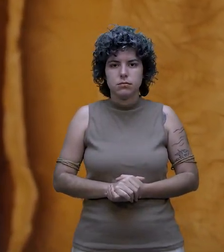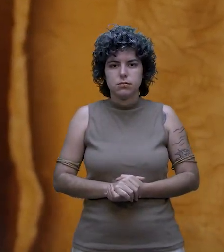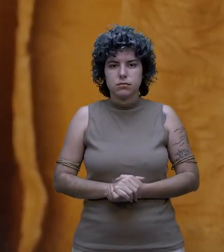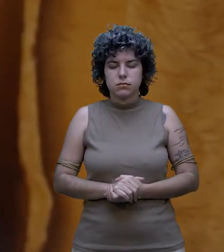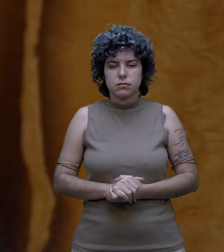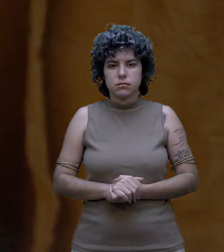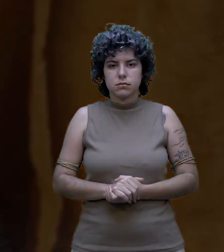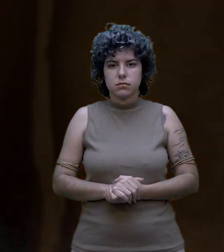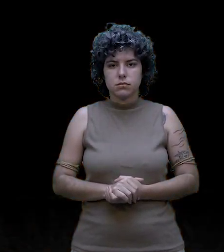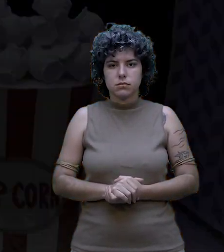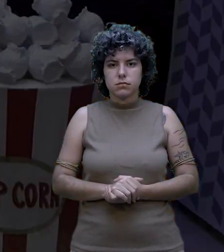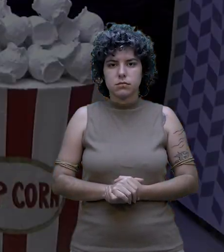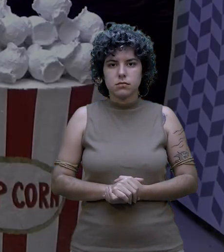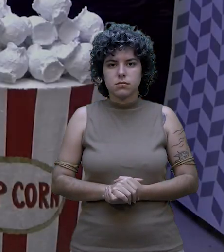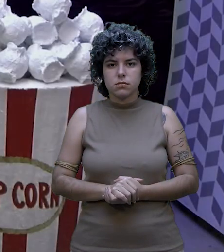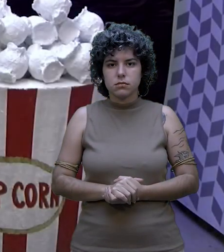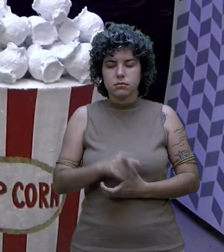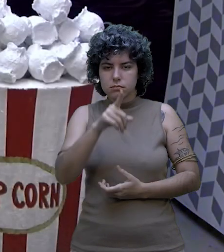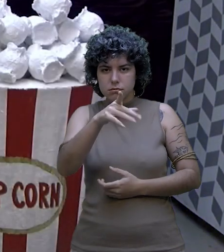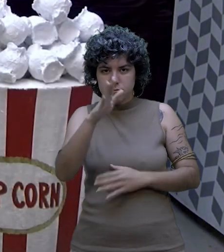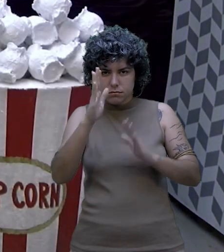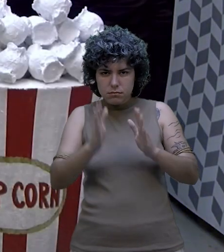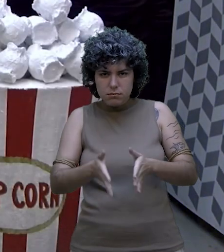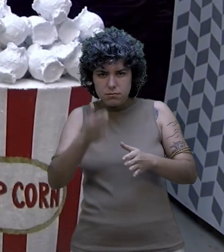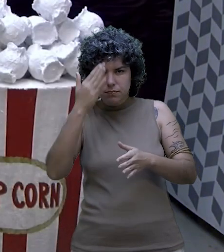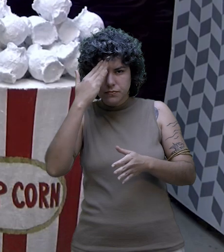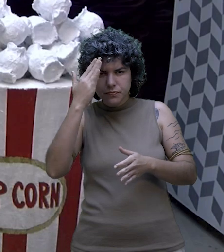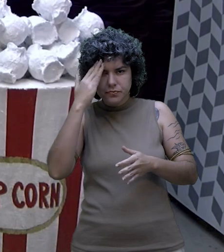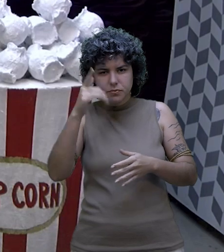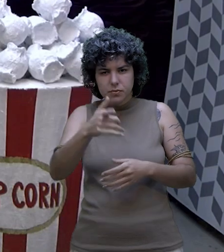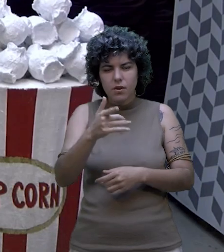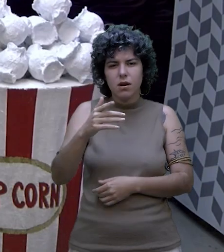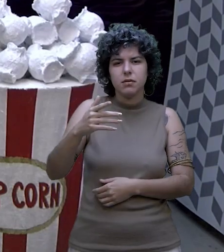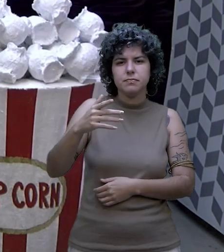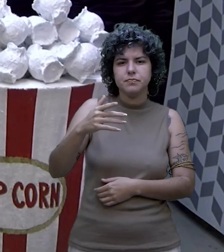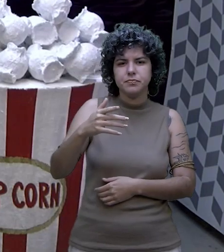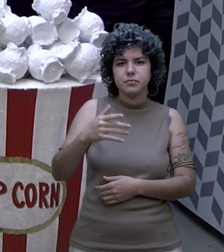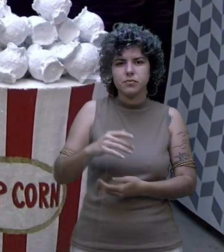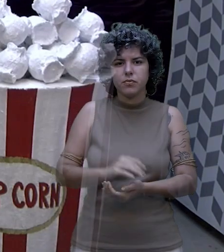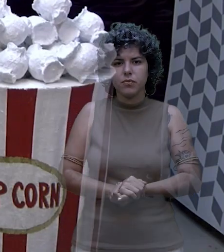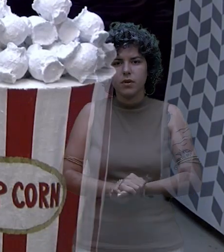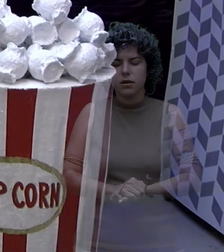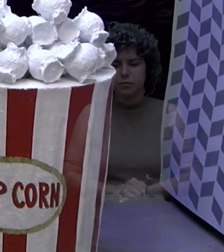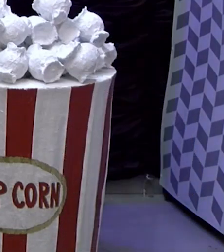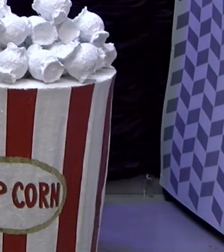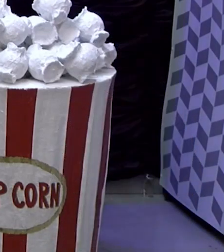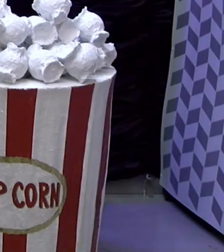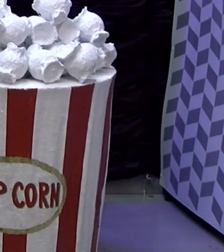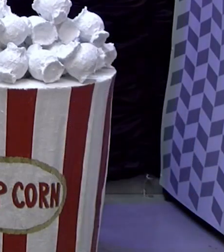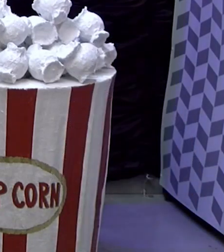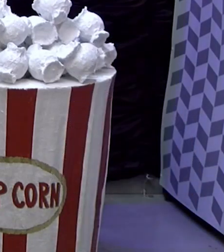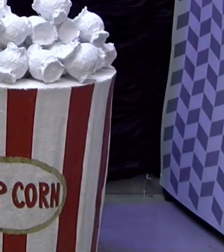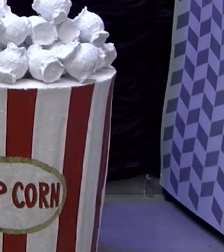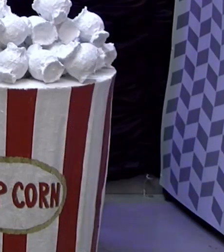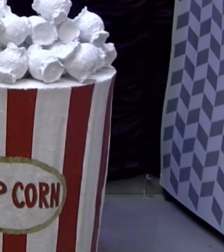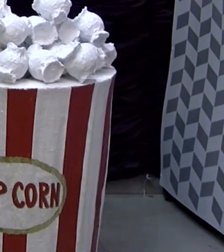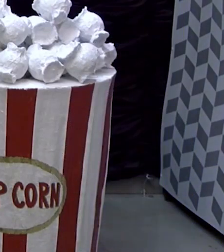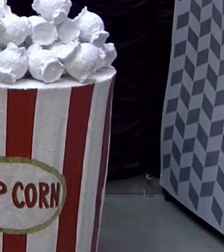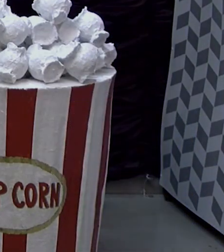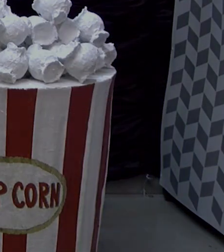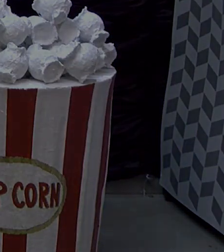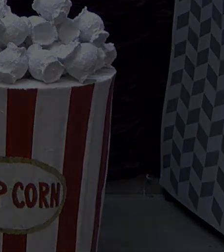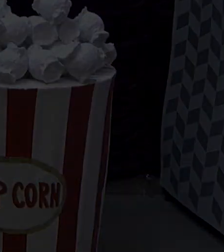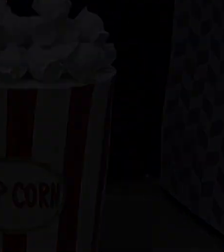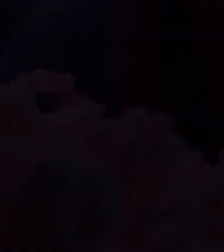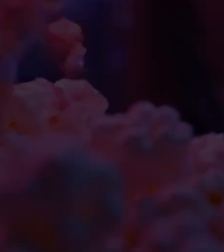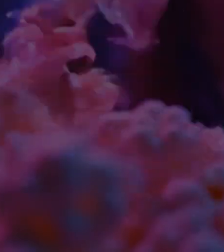I'm saying goodbye. Você já se ligou que as princesas da Disney não têm amigas? A tia Kelly se ligou e conta agora